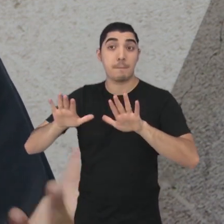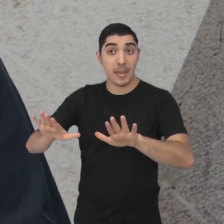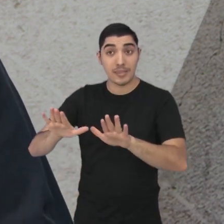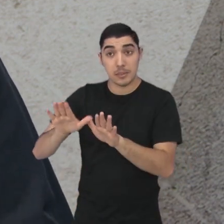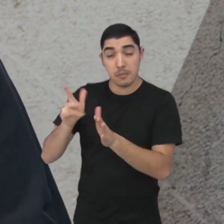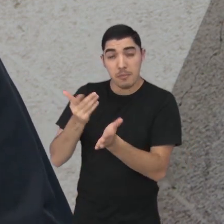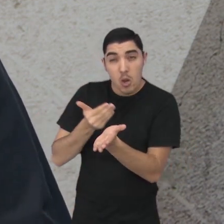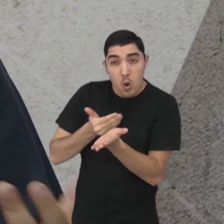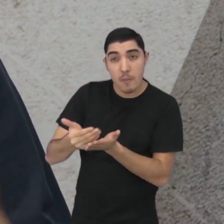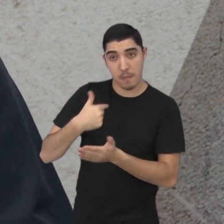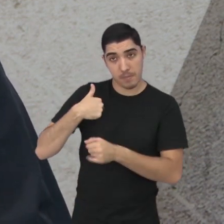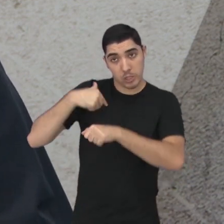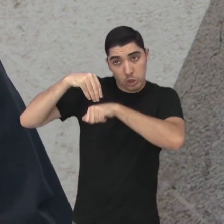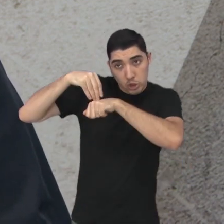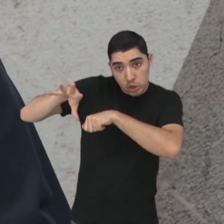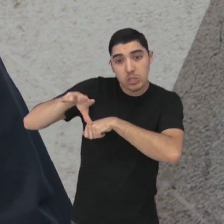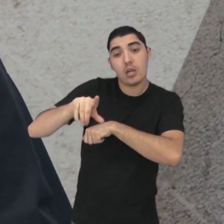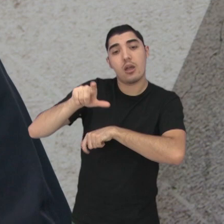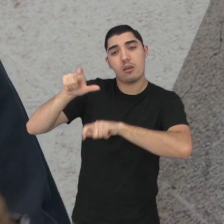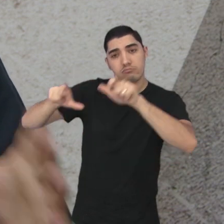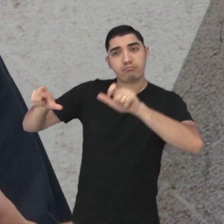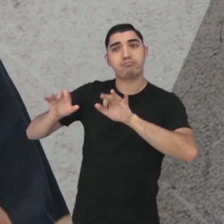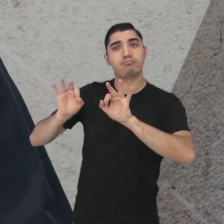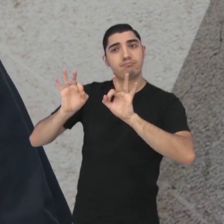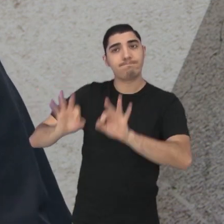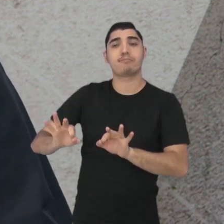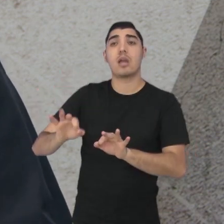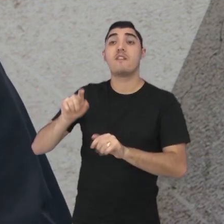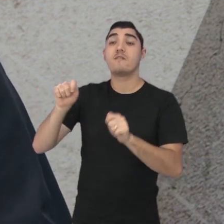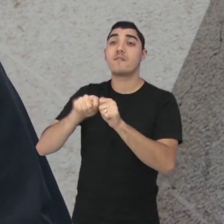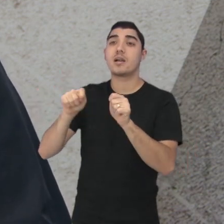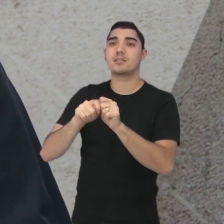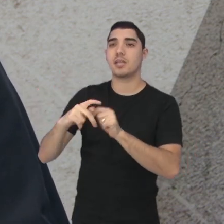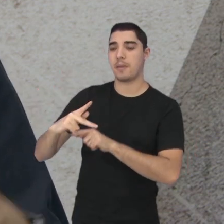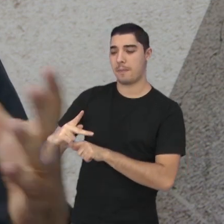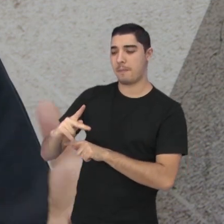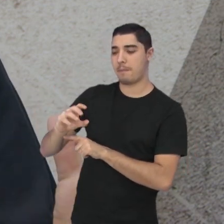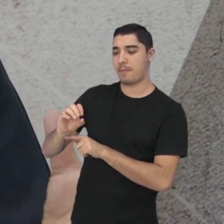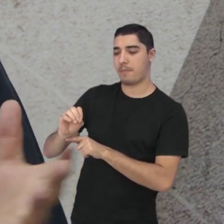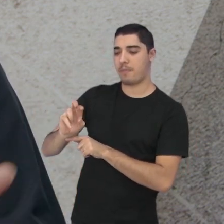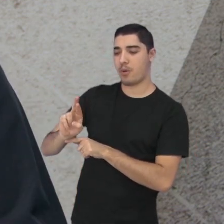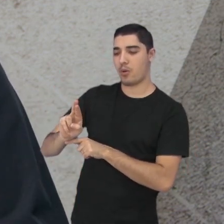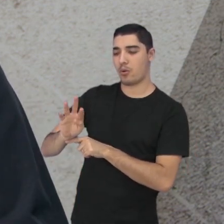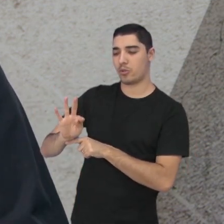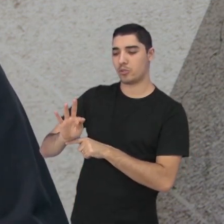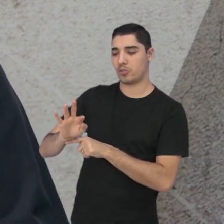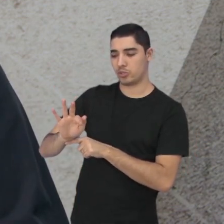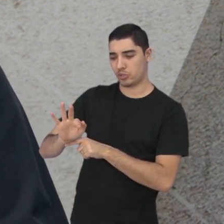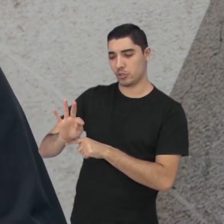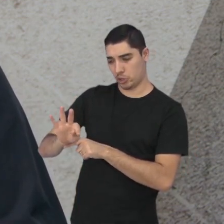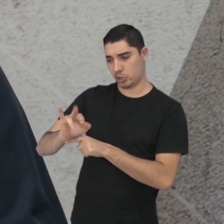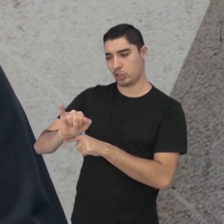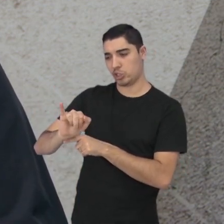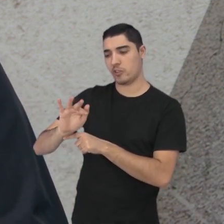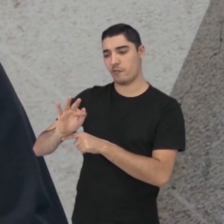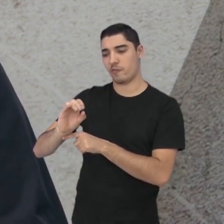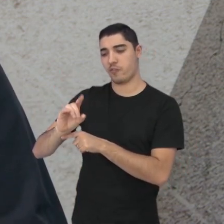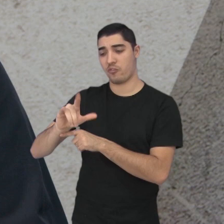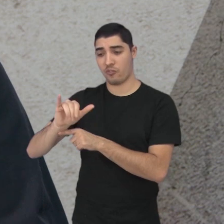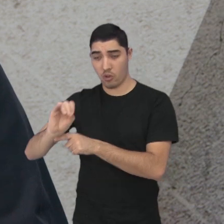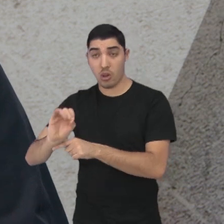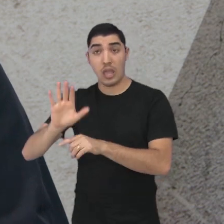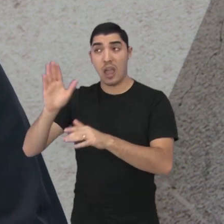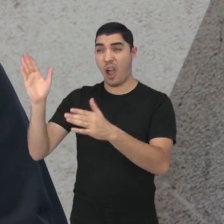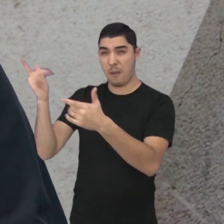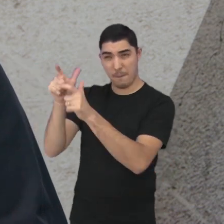o inicial que eu recomendaria seria justamente essa questão do portfólio, que é o que muitos profissionais acabam ignorando.